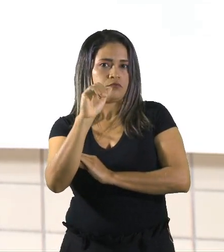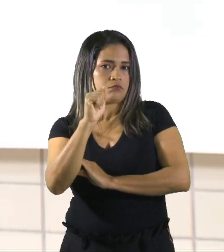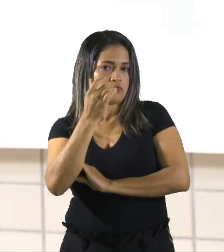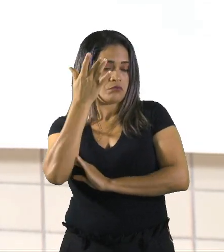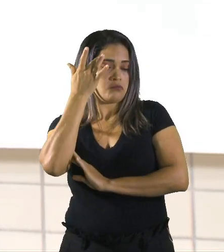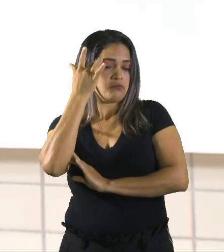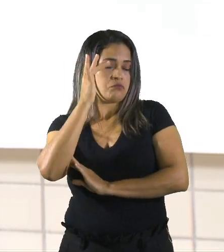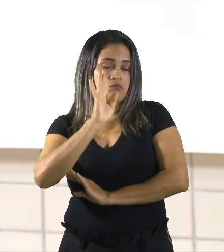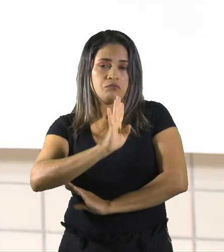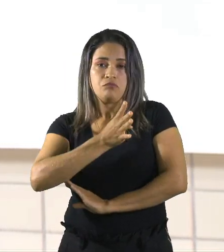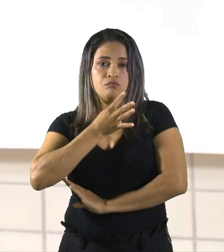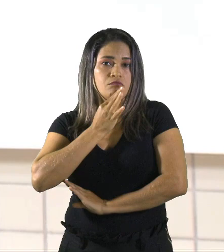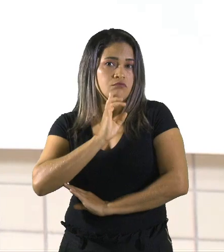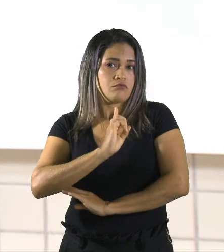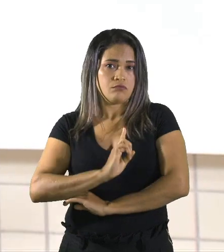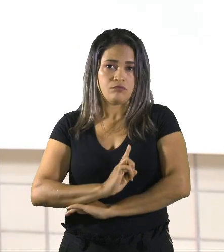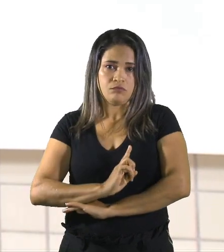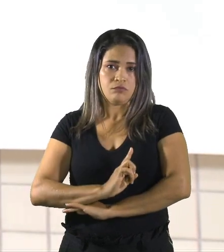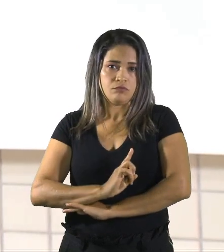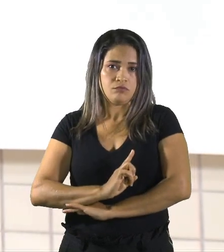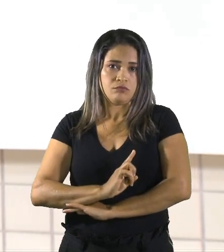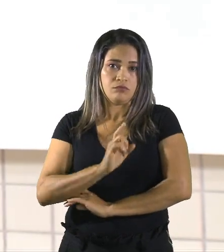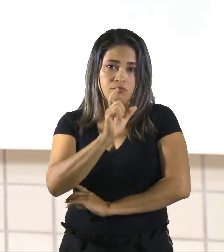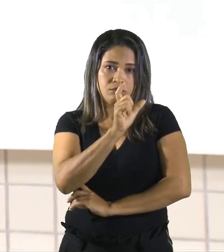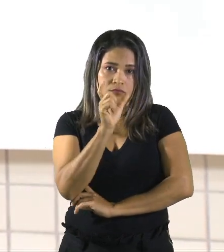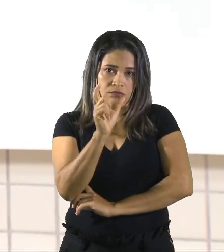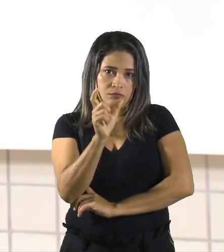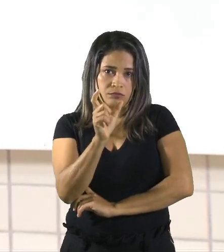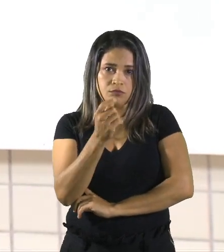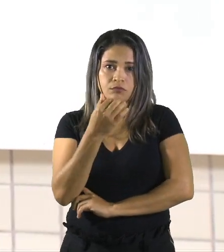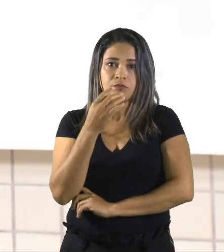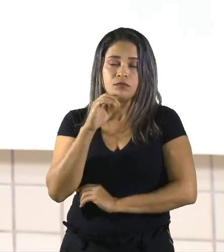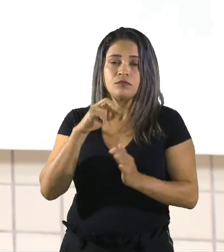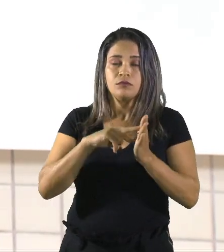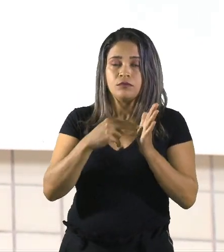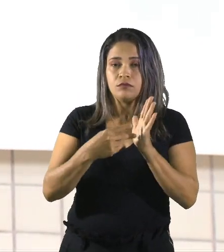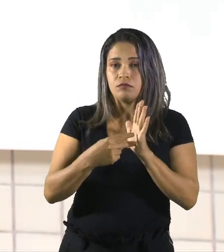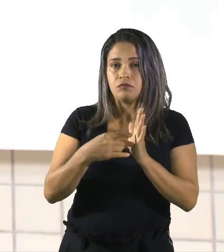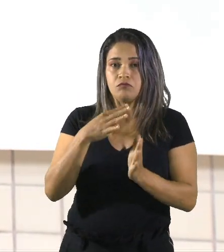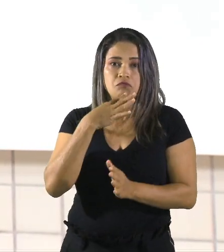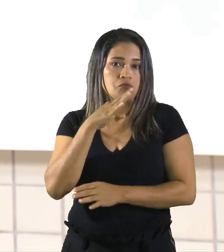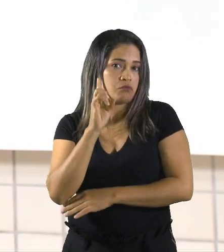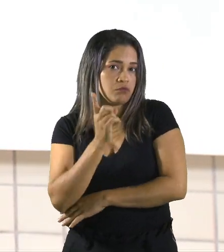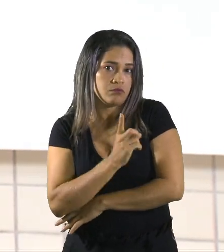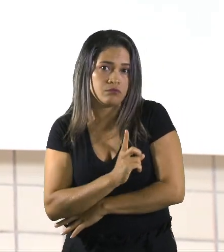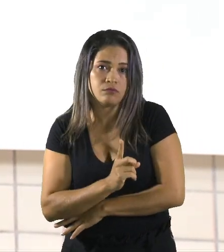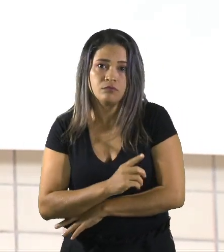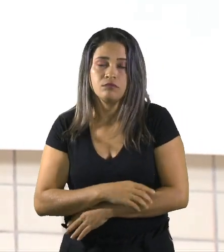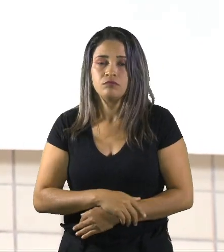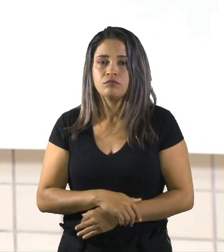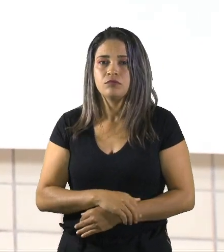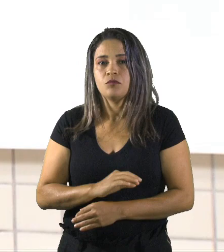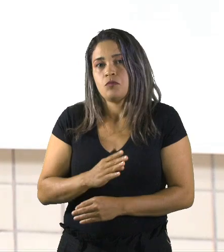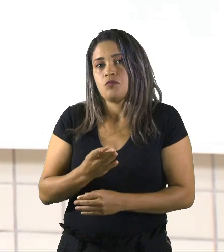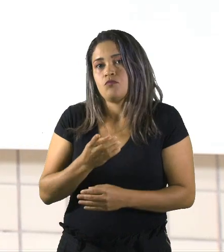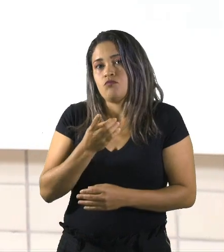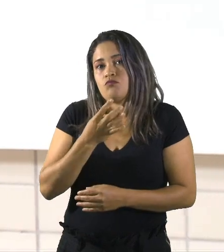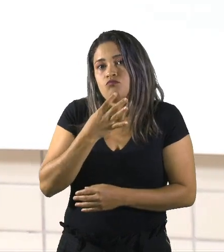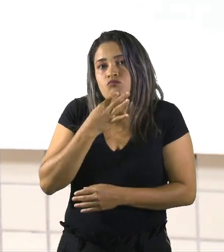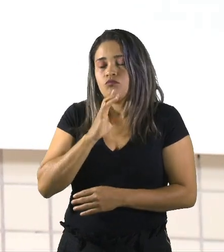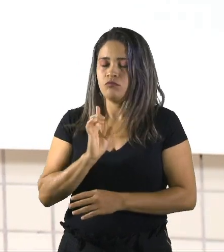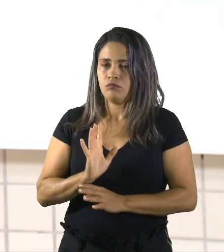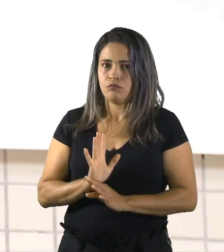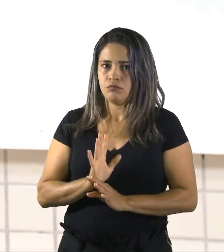não conhecido, né? Incógnita quer dizer não conhecido. Ou também a gente pode dizer desconhecido, né? Tá